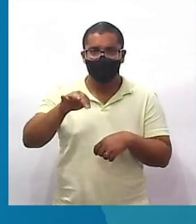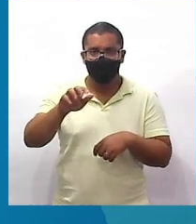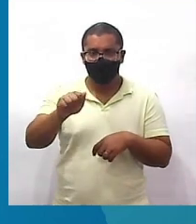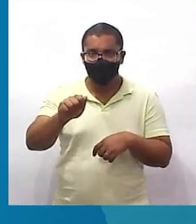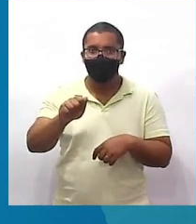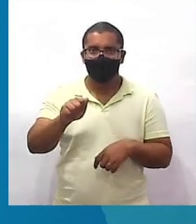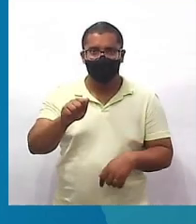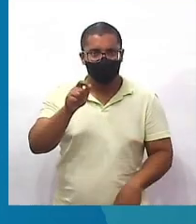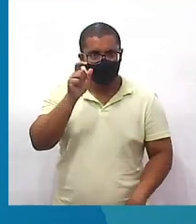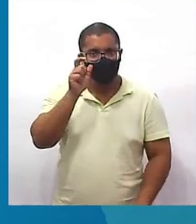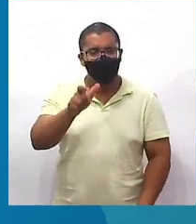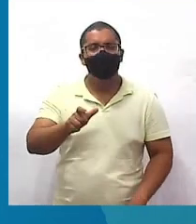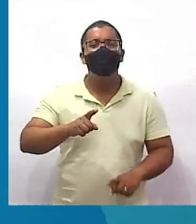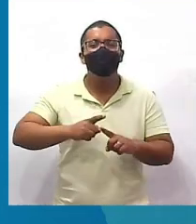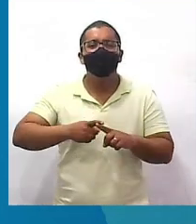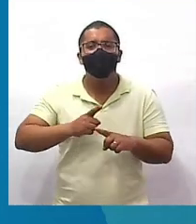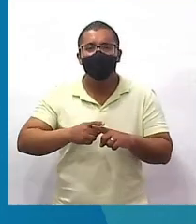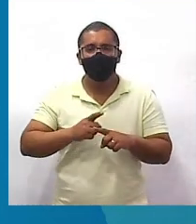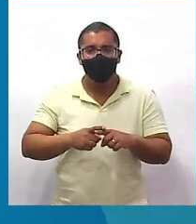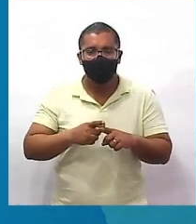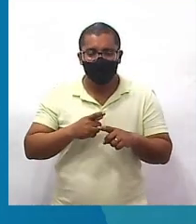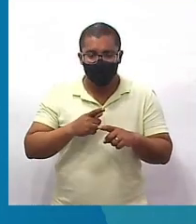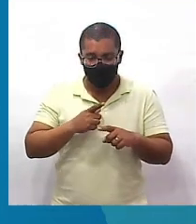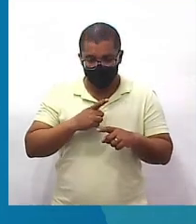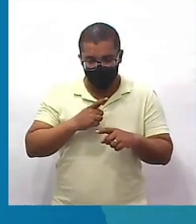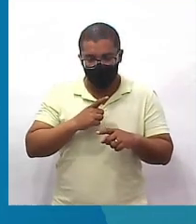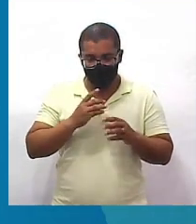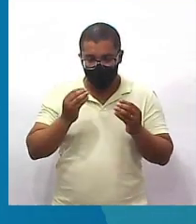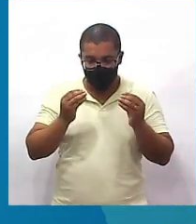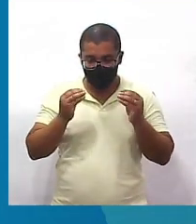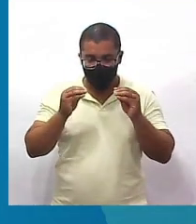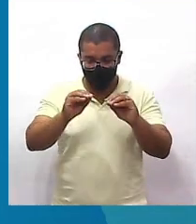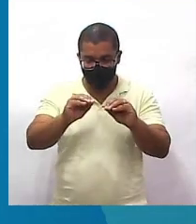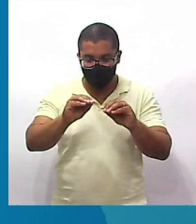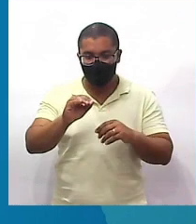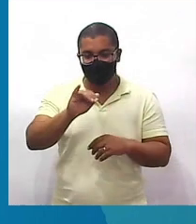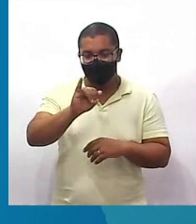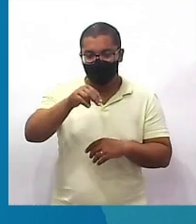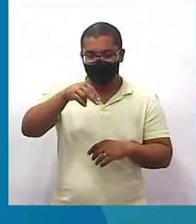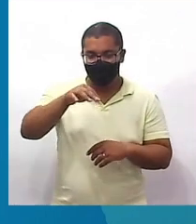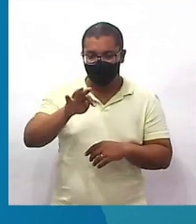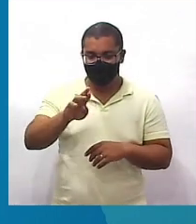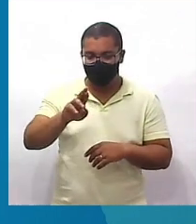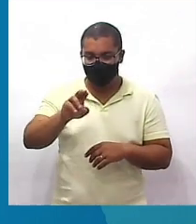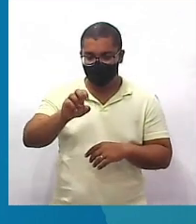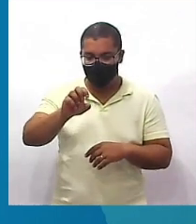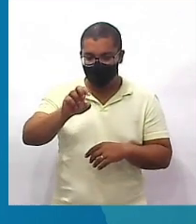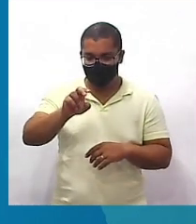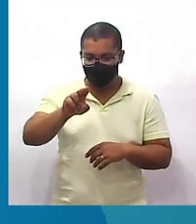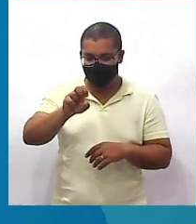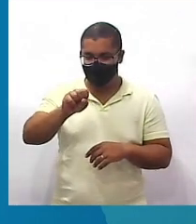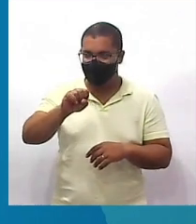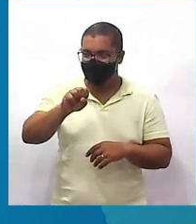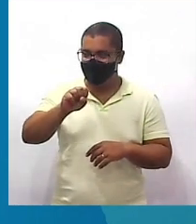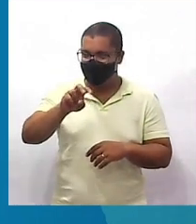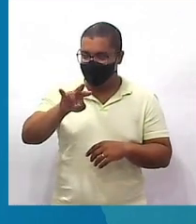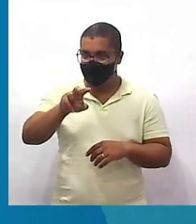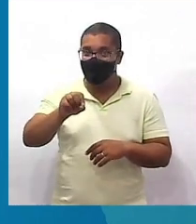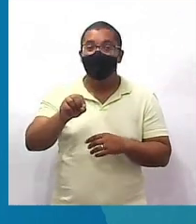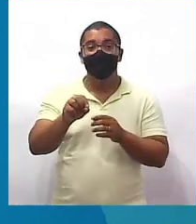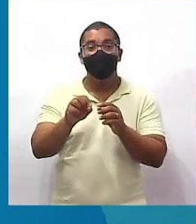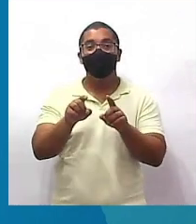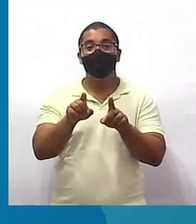porque elas são intrusivas e extrusivas. Por que essas duas palavras? Vamos ver